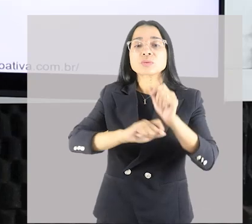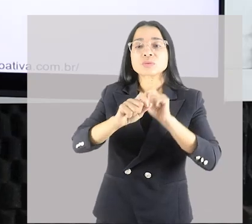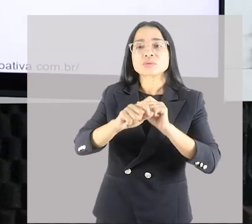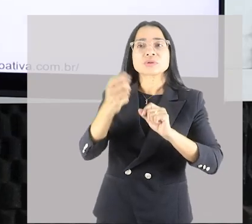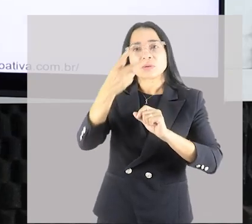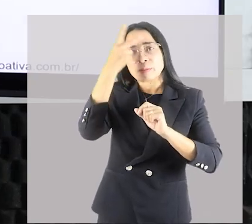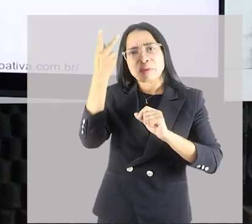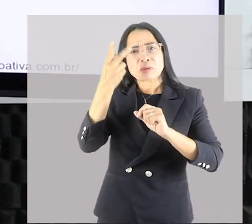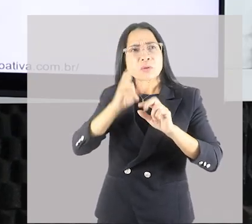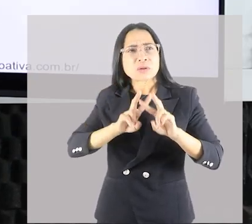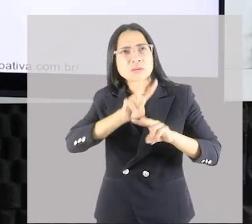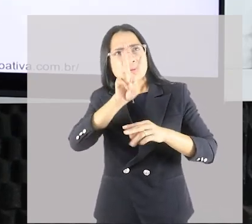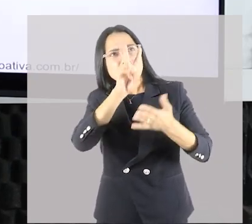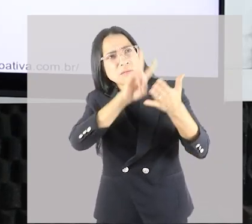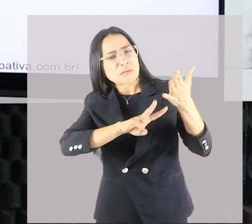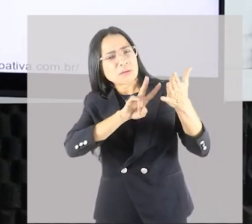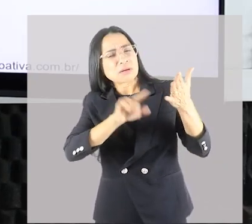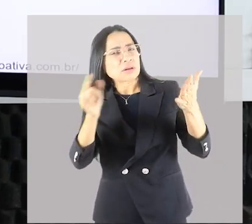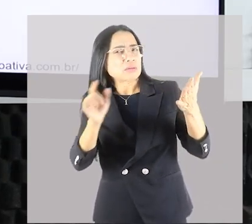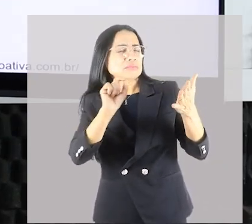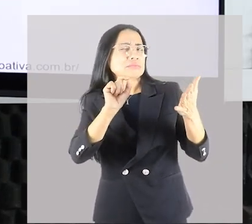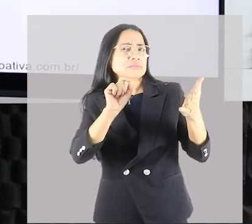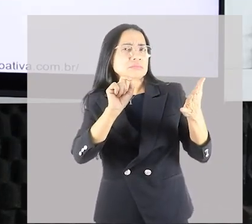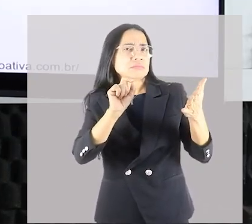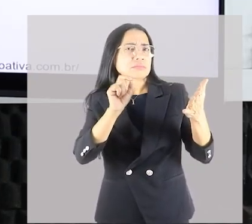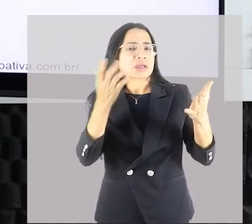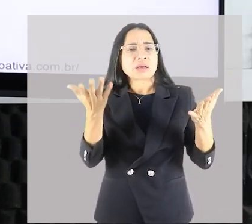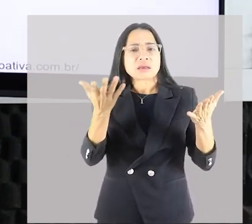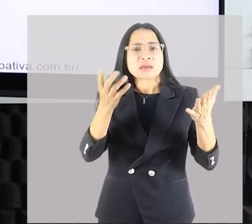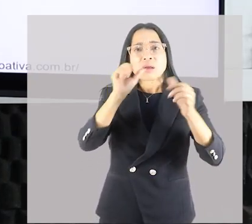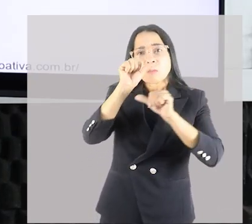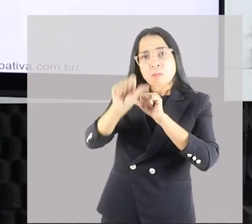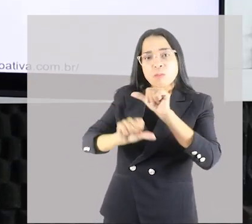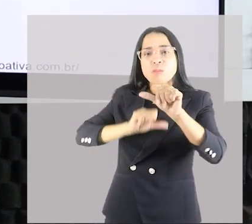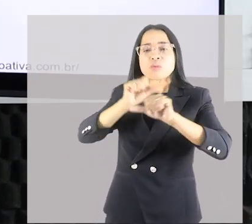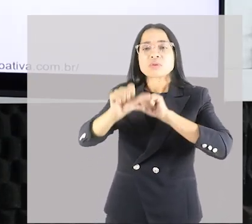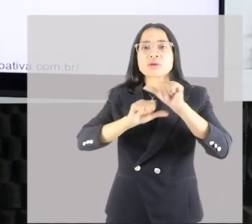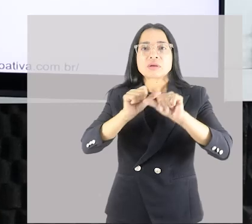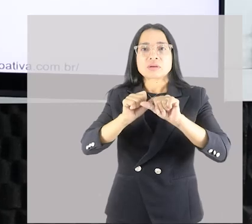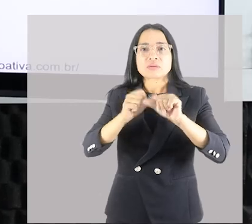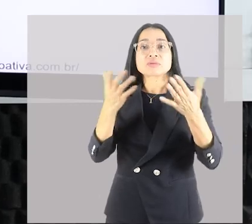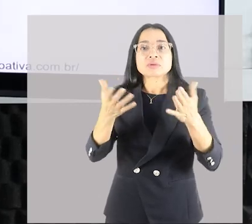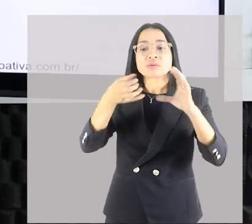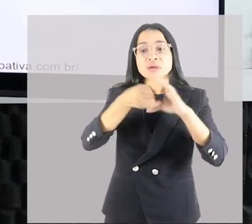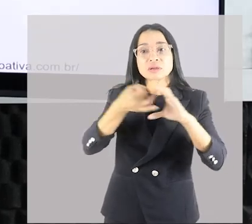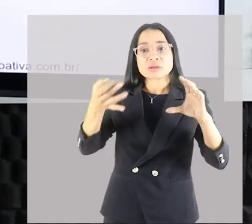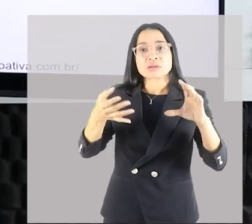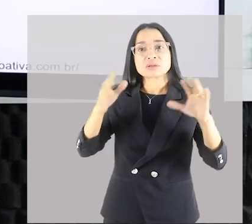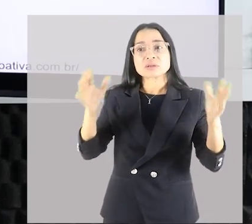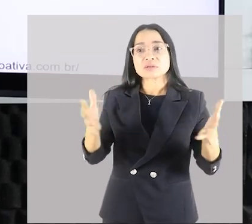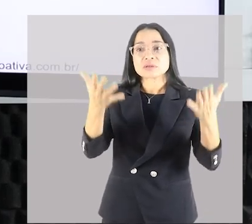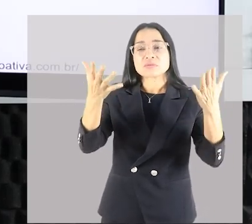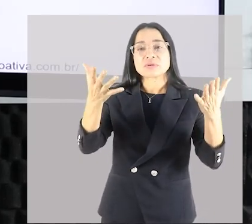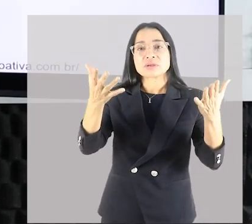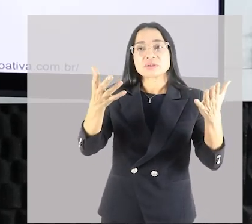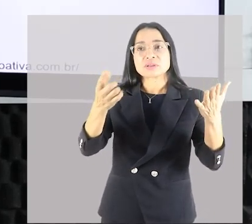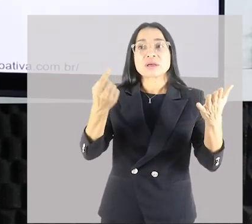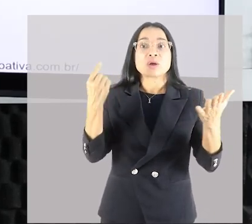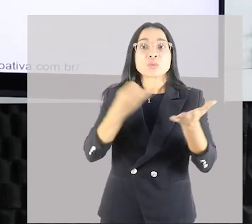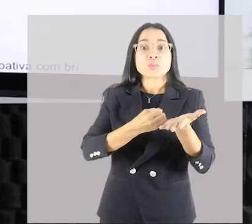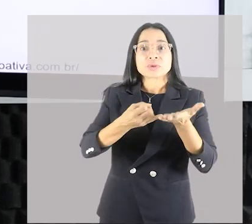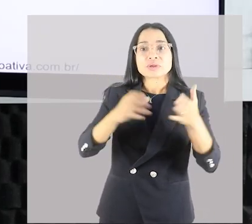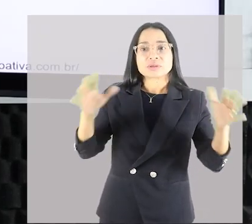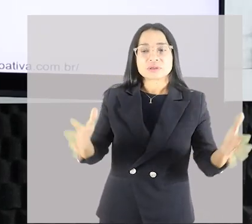um nome caracterizado por essa festa, né, que no início era a festa, não era a dança